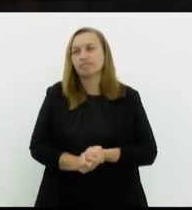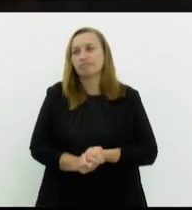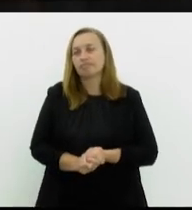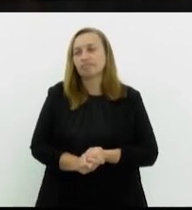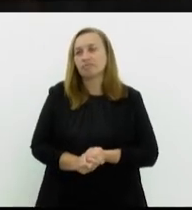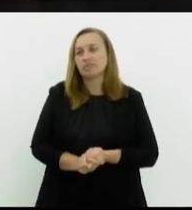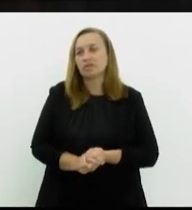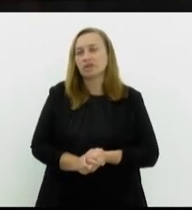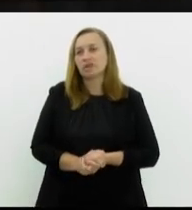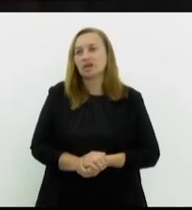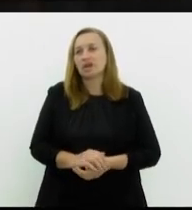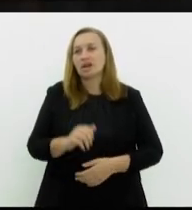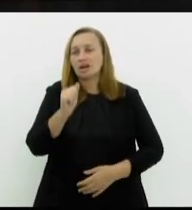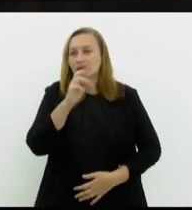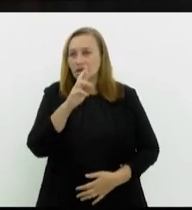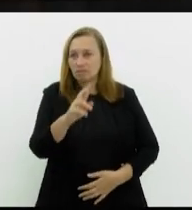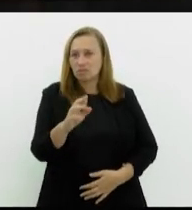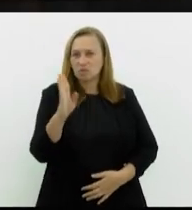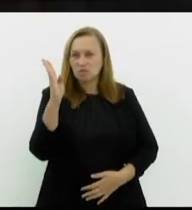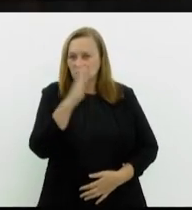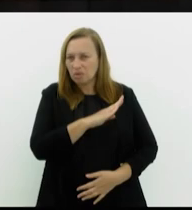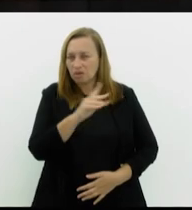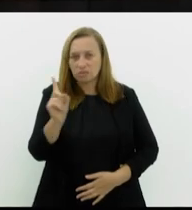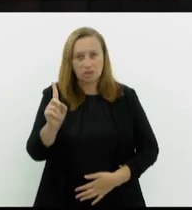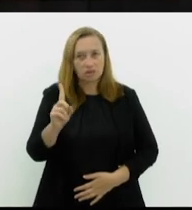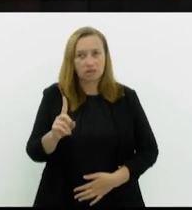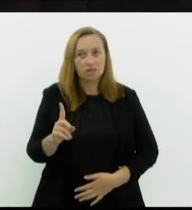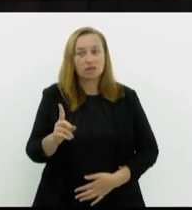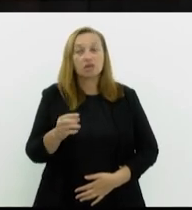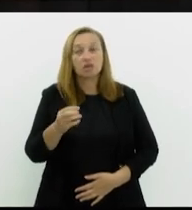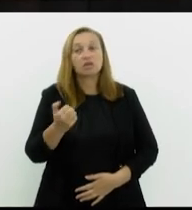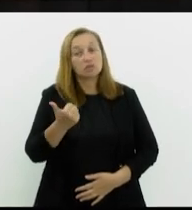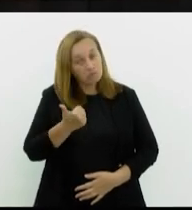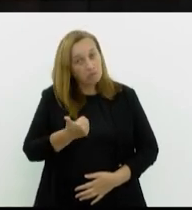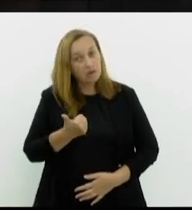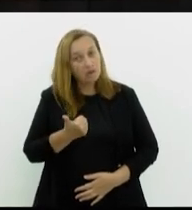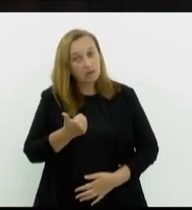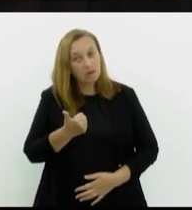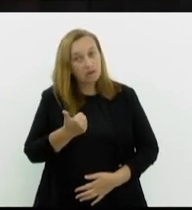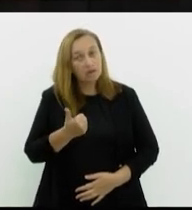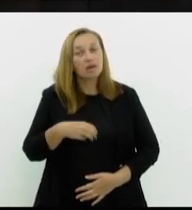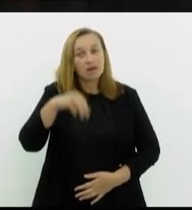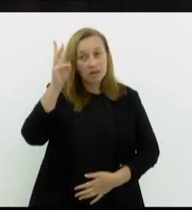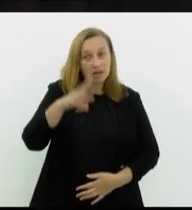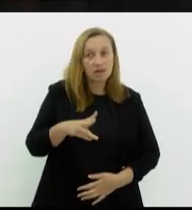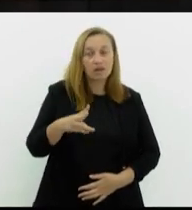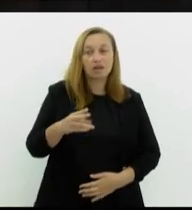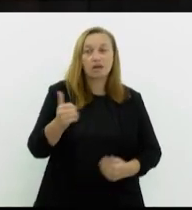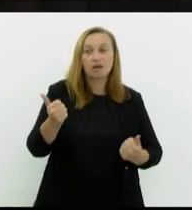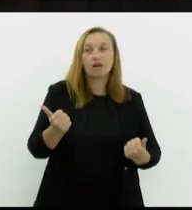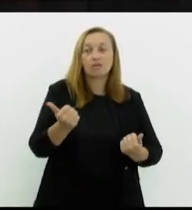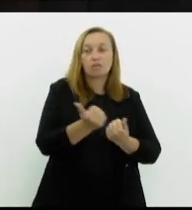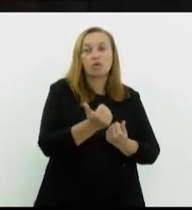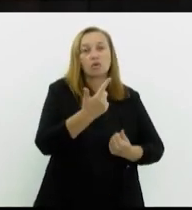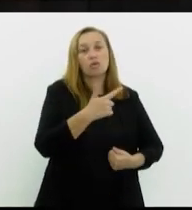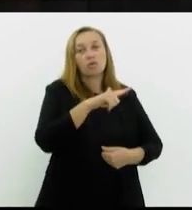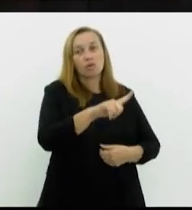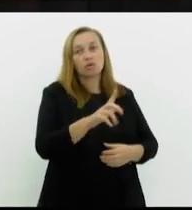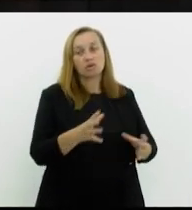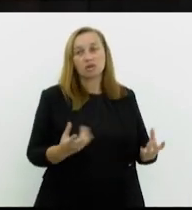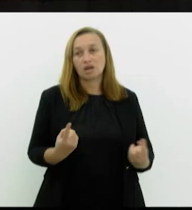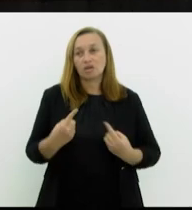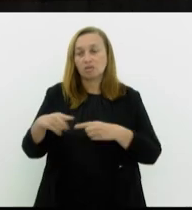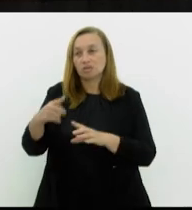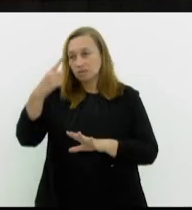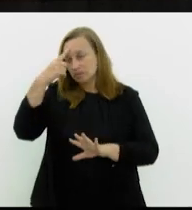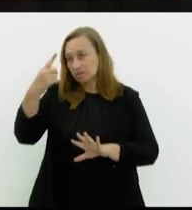Amorim seja do mal, não. É tão do bem quanto quem apoia outros que são contra as